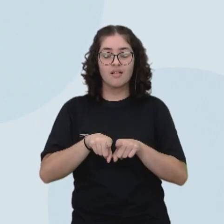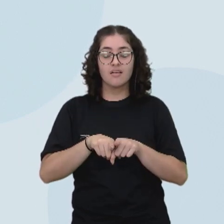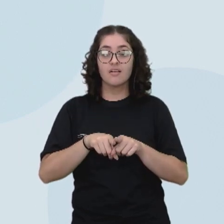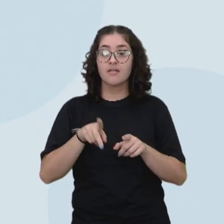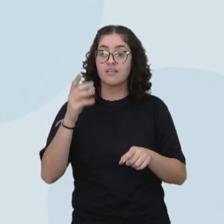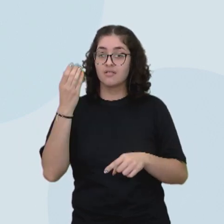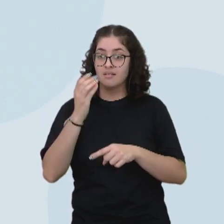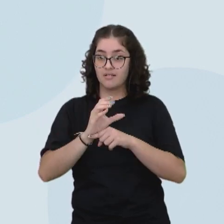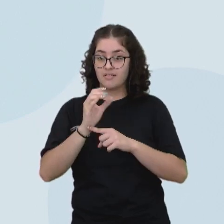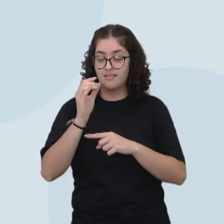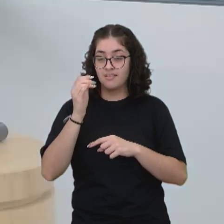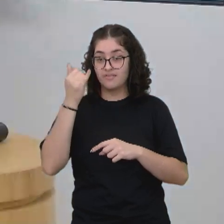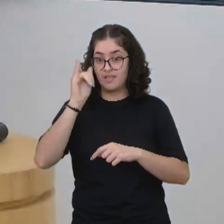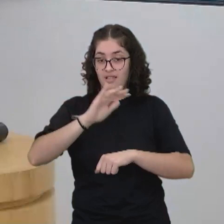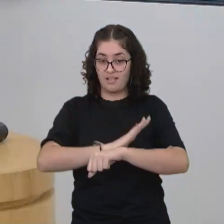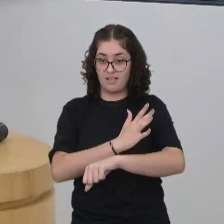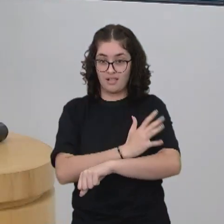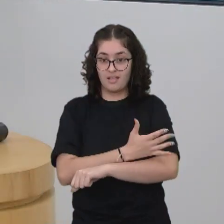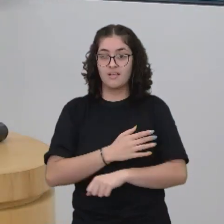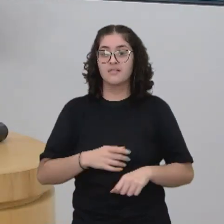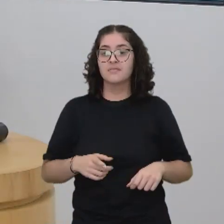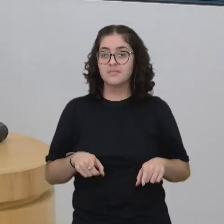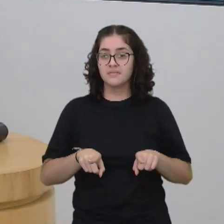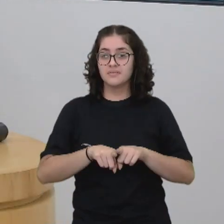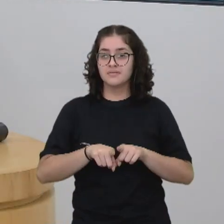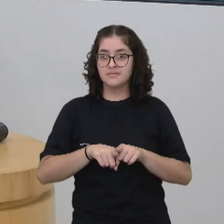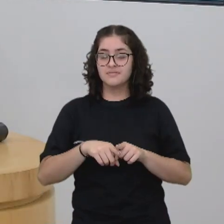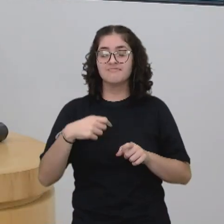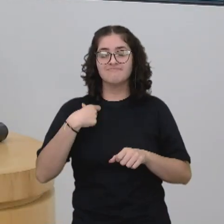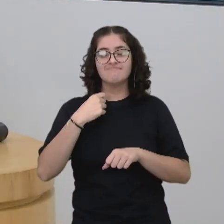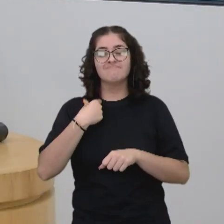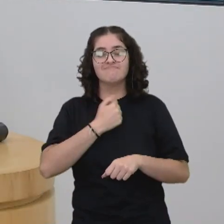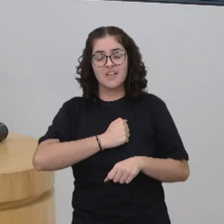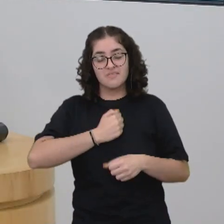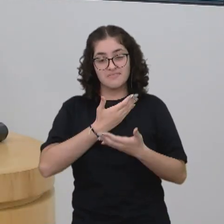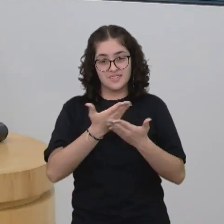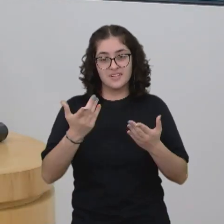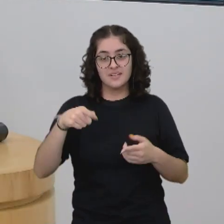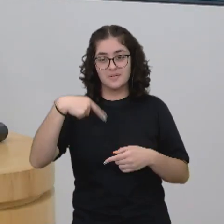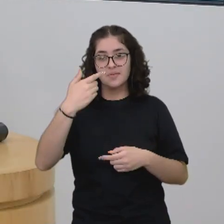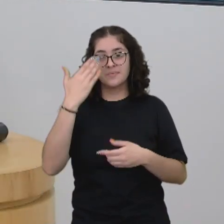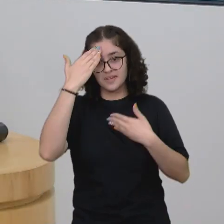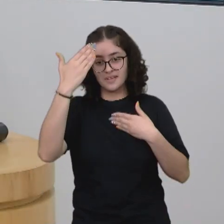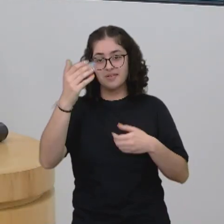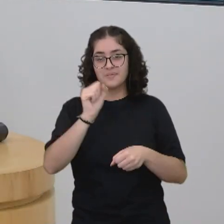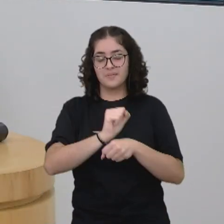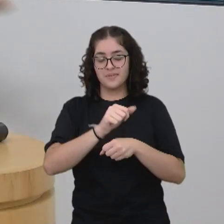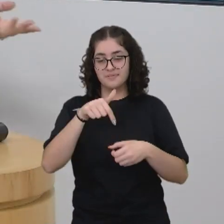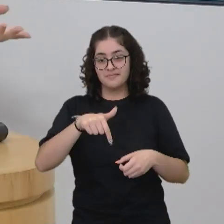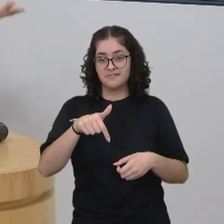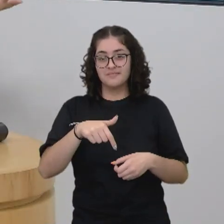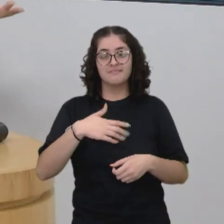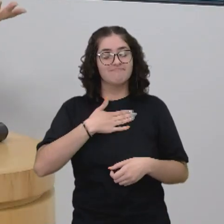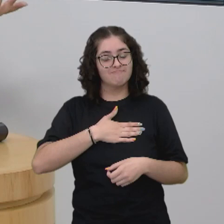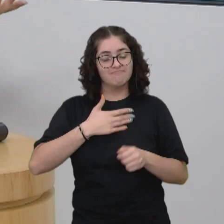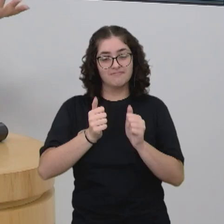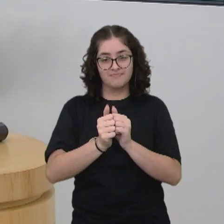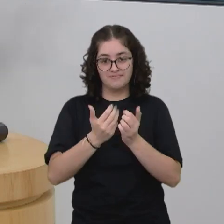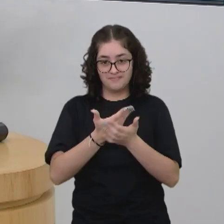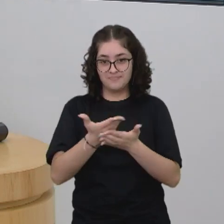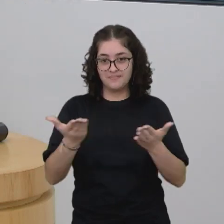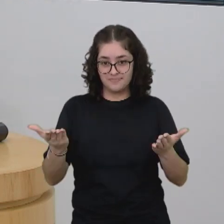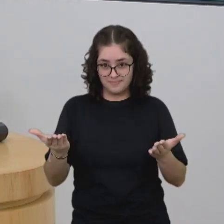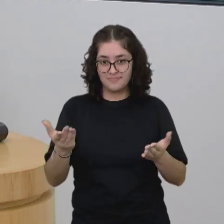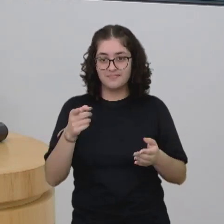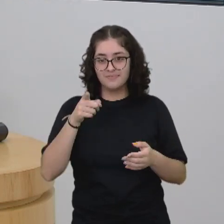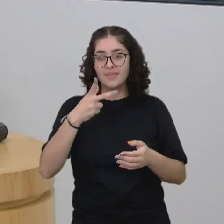canal, da trilha antirracista. E sentirei falta de vocês. Muito obrigada por estarem aqui comigo até esse momento. É sempre um prazer estar com vocês. São